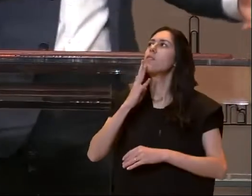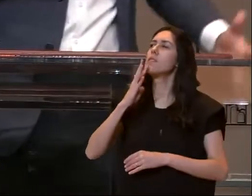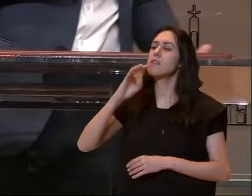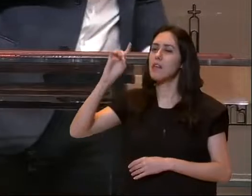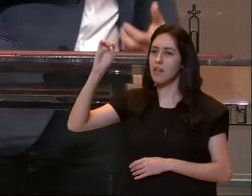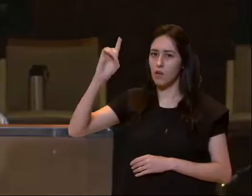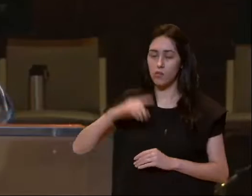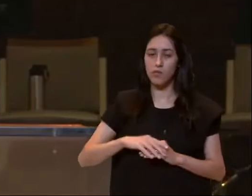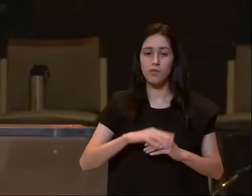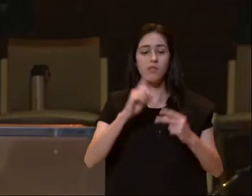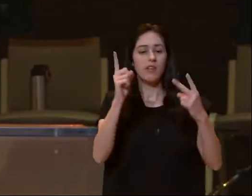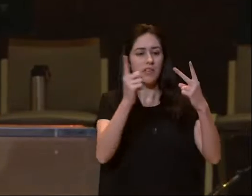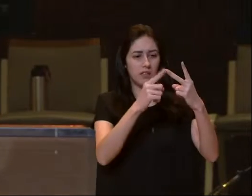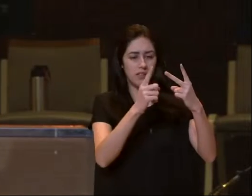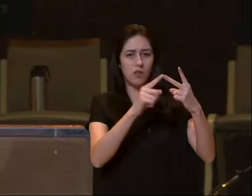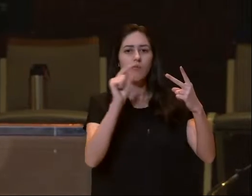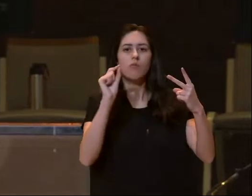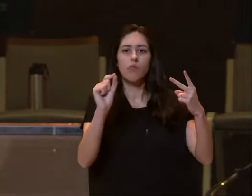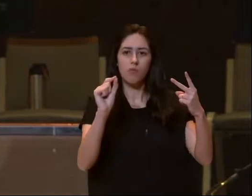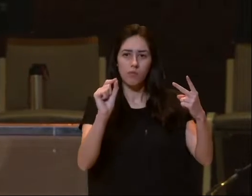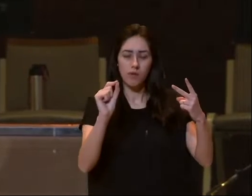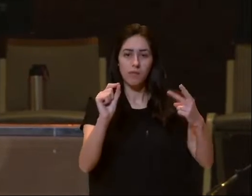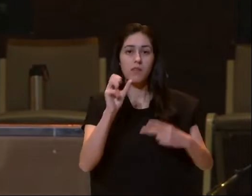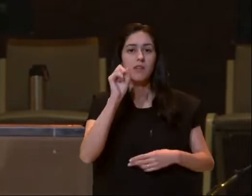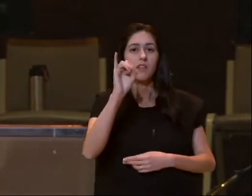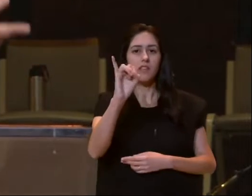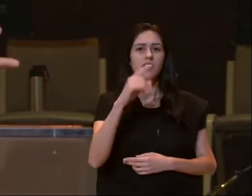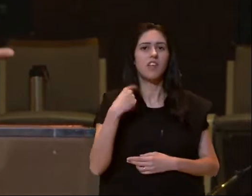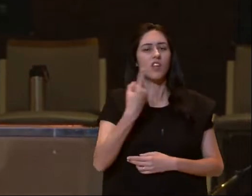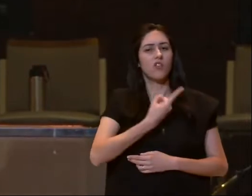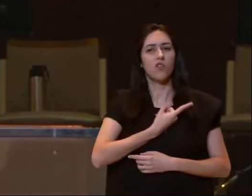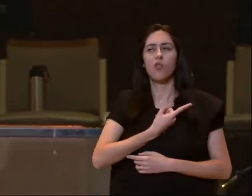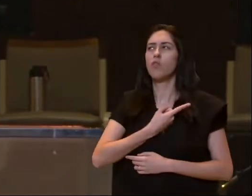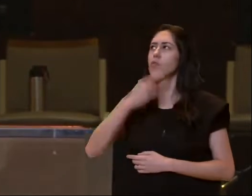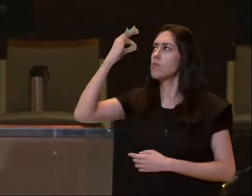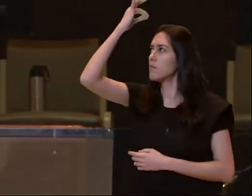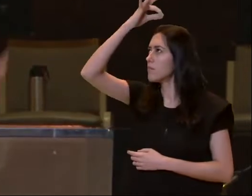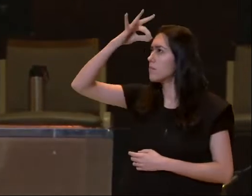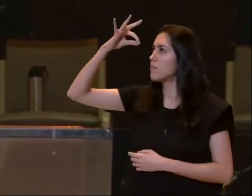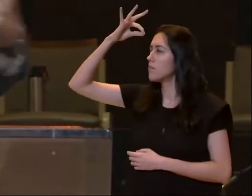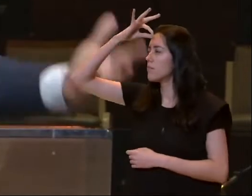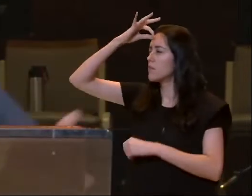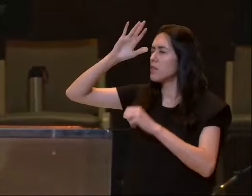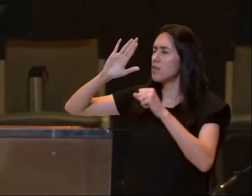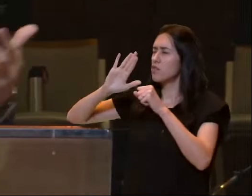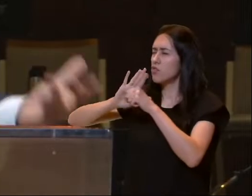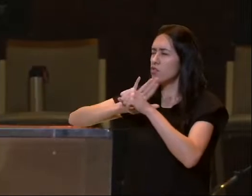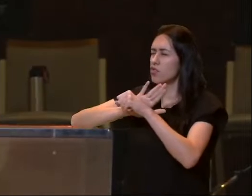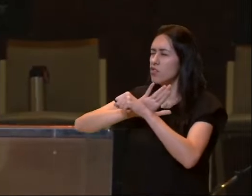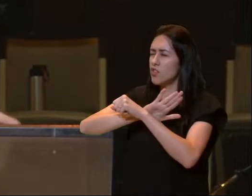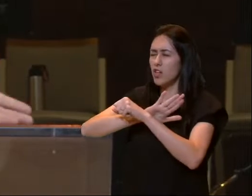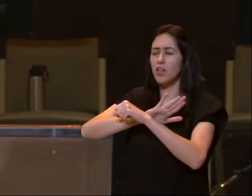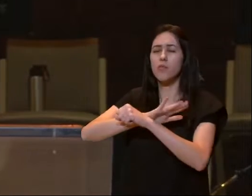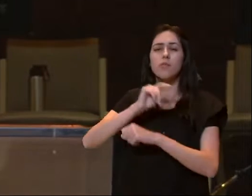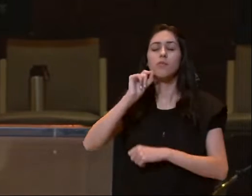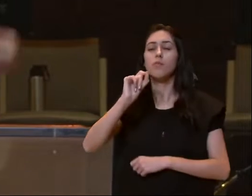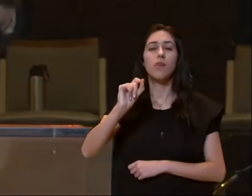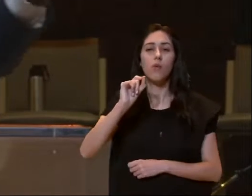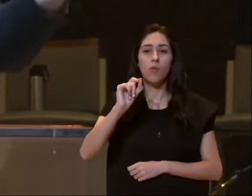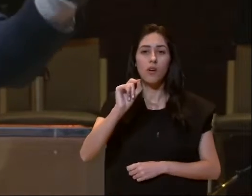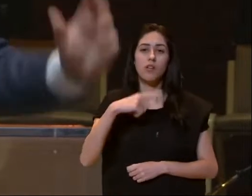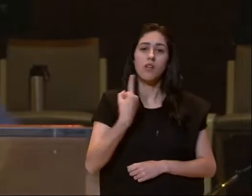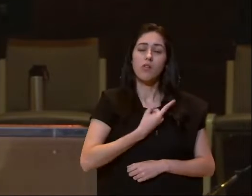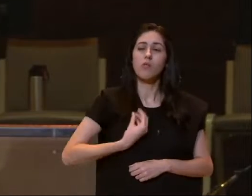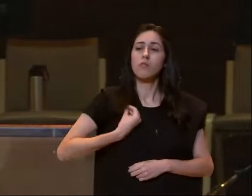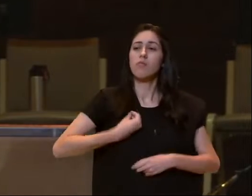Segundo, transbordar, quando nós estamos cheios do Espírito, essa plenitude de Deus em nós nos faz viver de